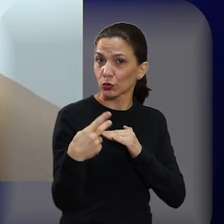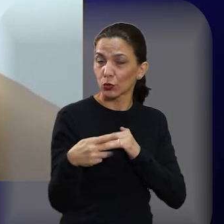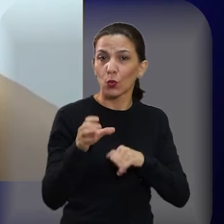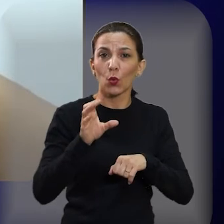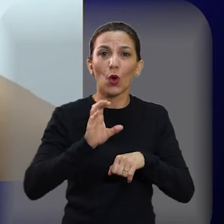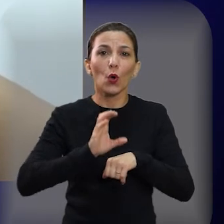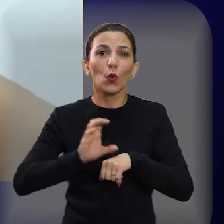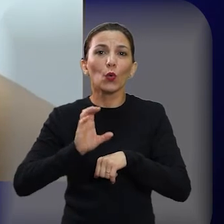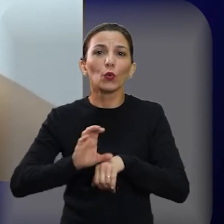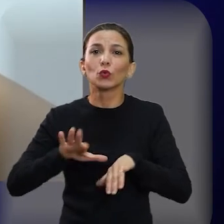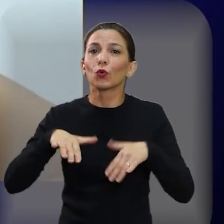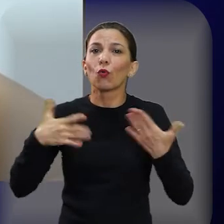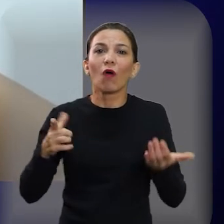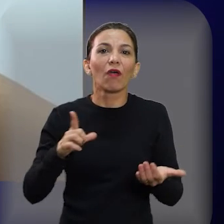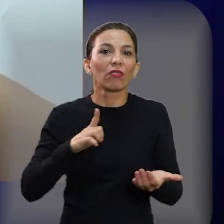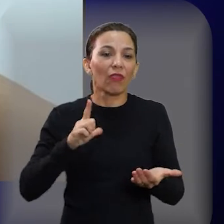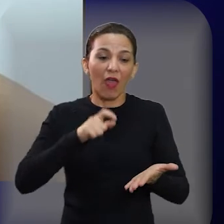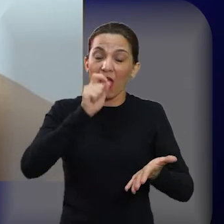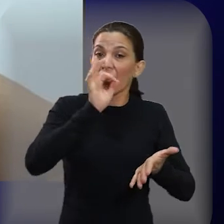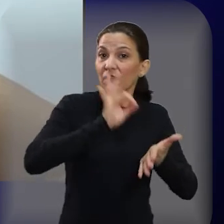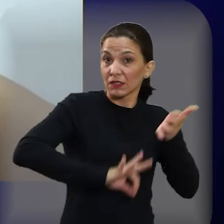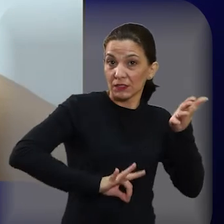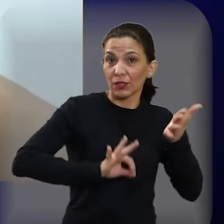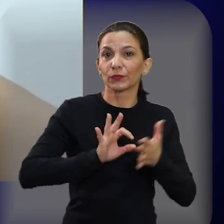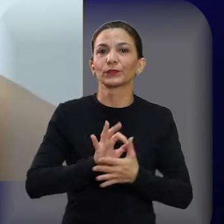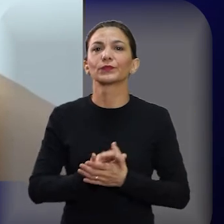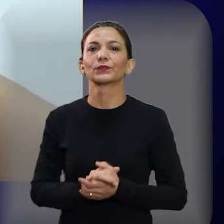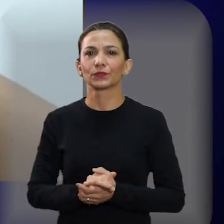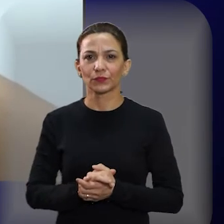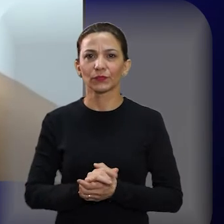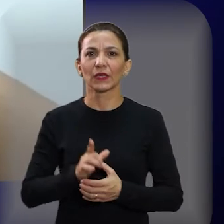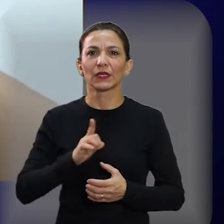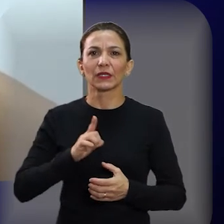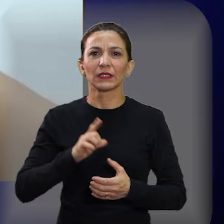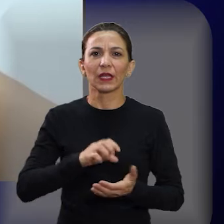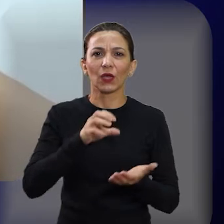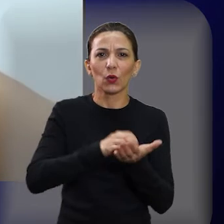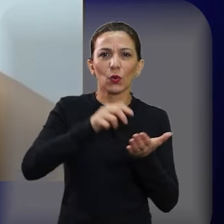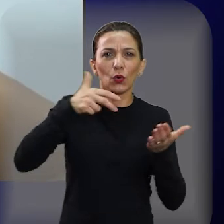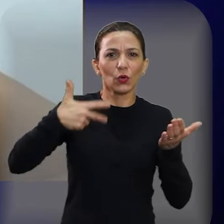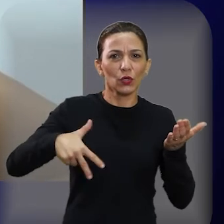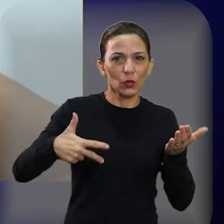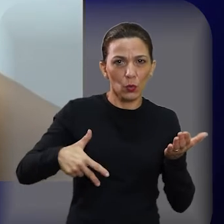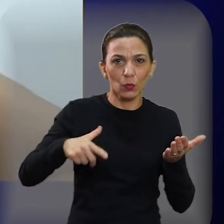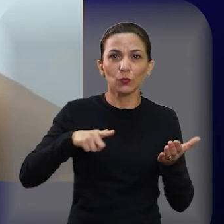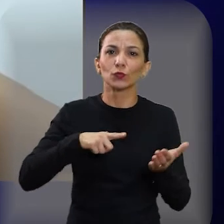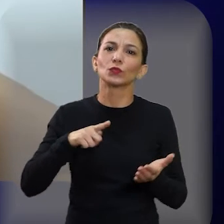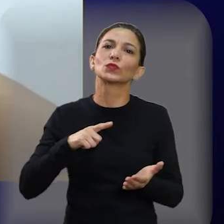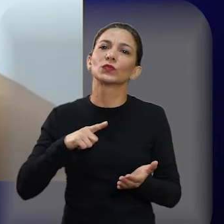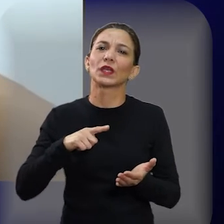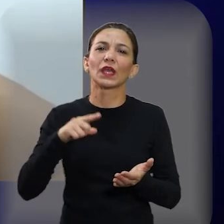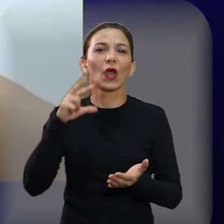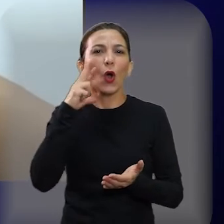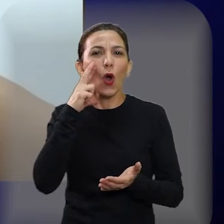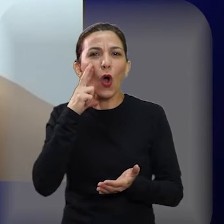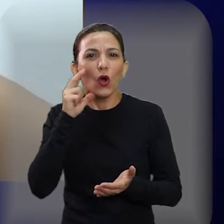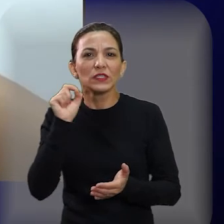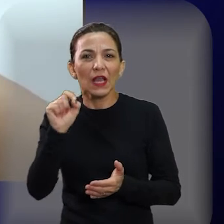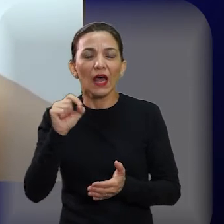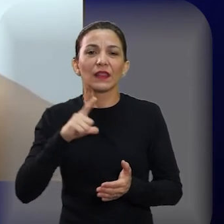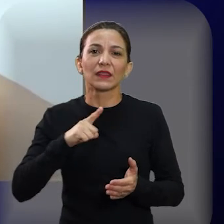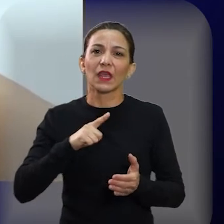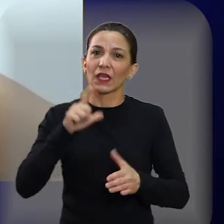da sua casa e verificar qual é o curso disponível. Temos cursos também no Quilombo Rosa, no